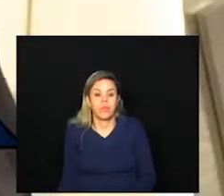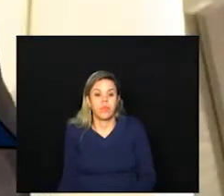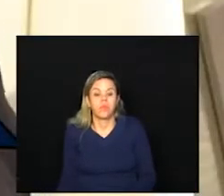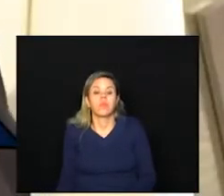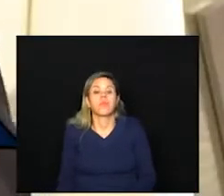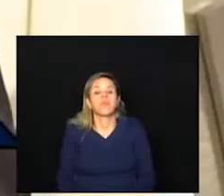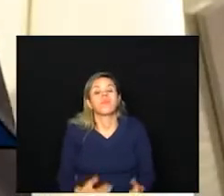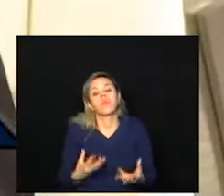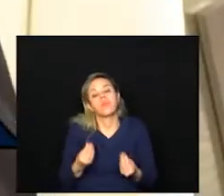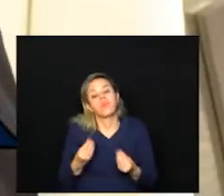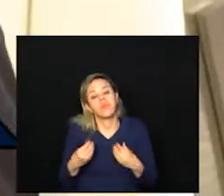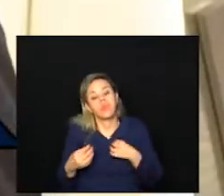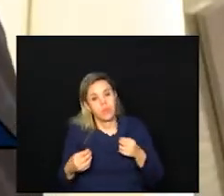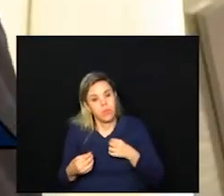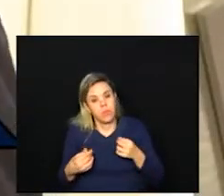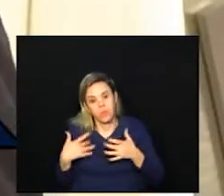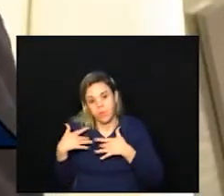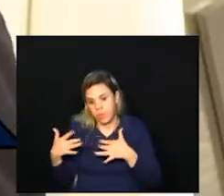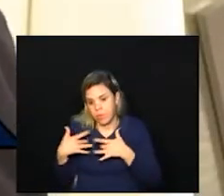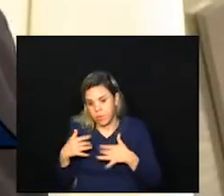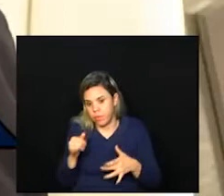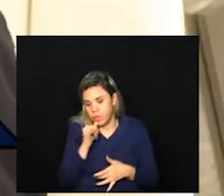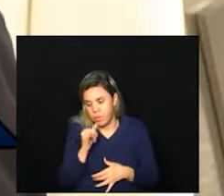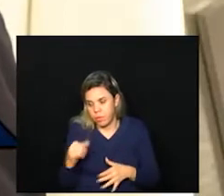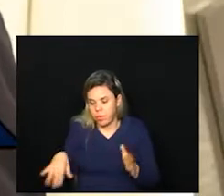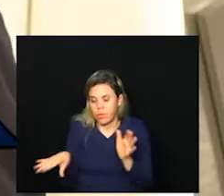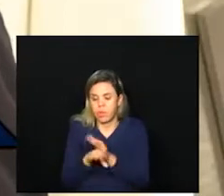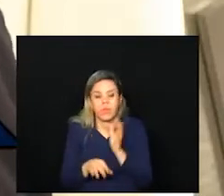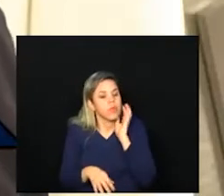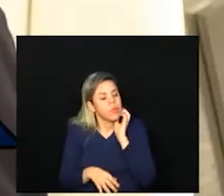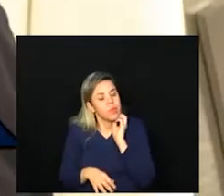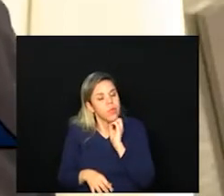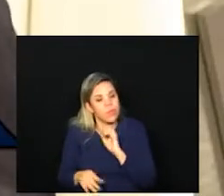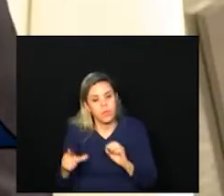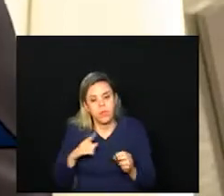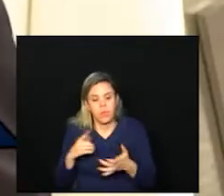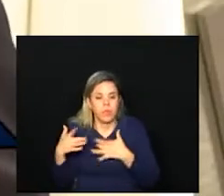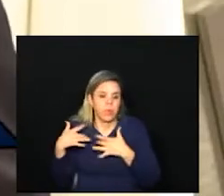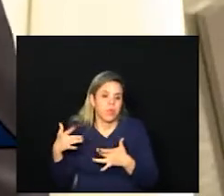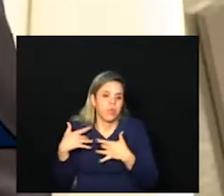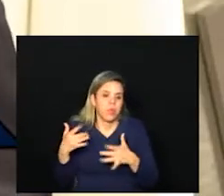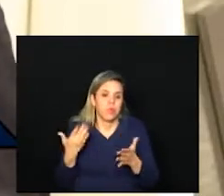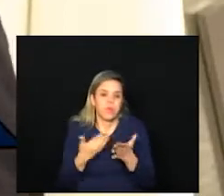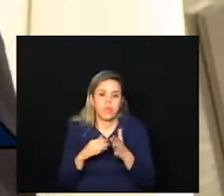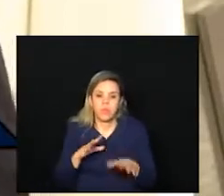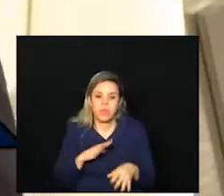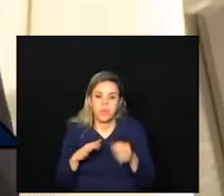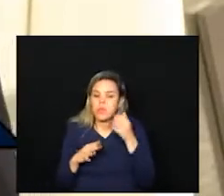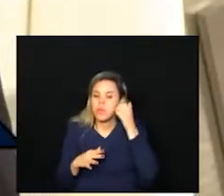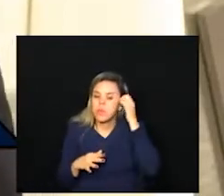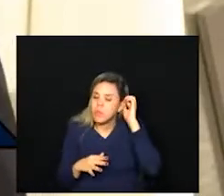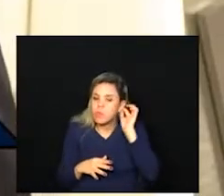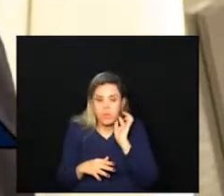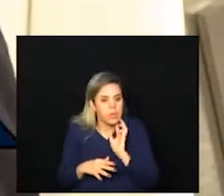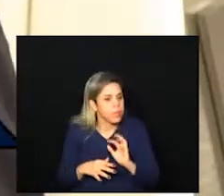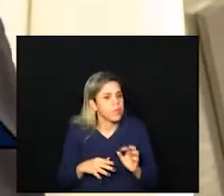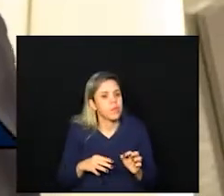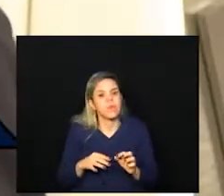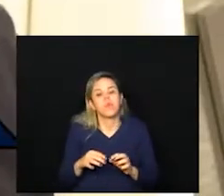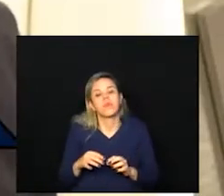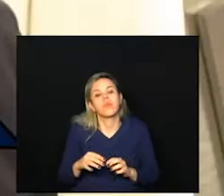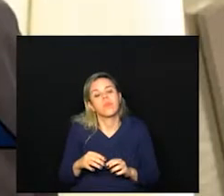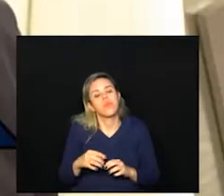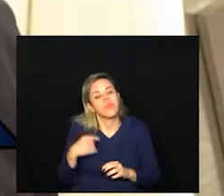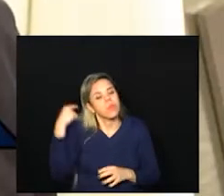Foram muitos agasalhos, inclusive nós chegamos a ter uma doação na cidade de Santo Antônio de Posse,